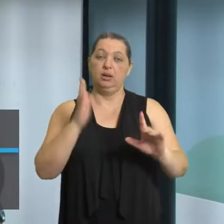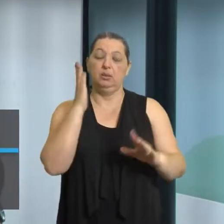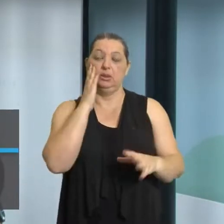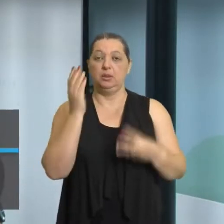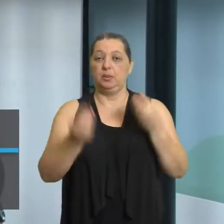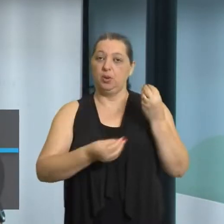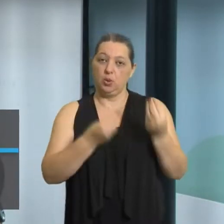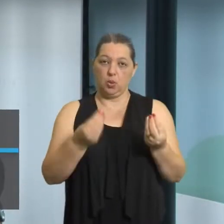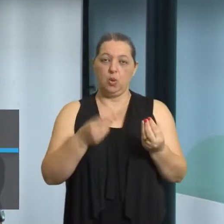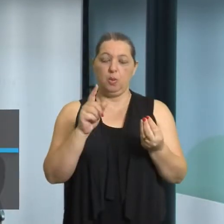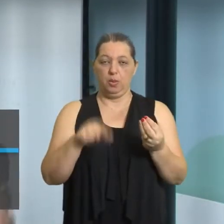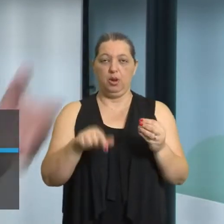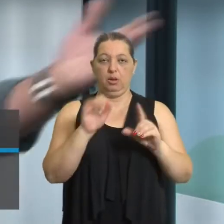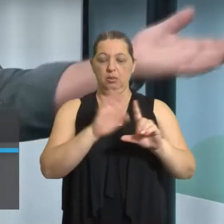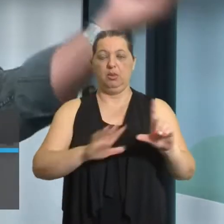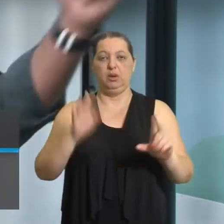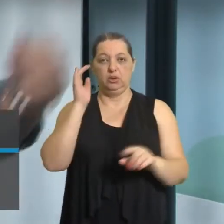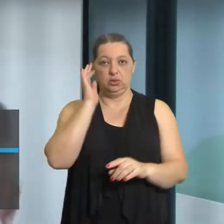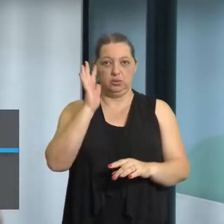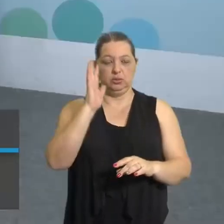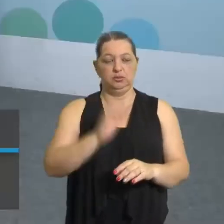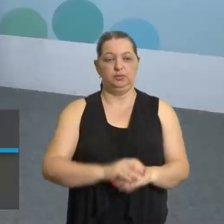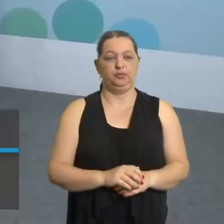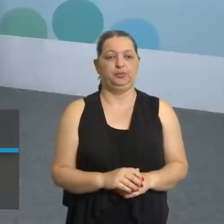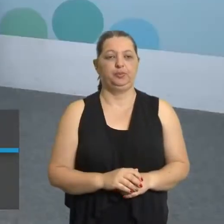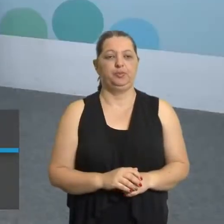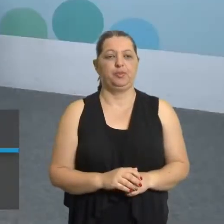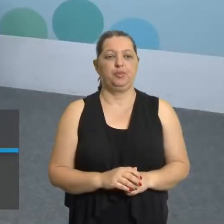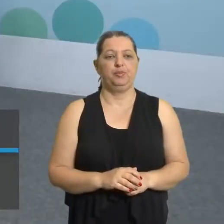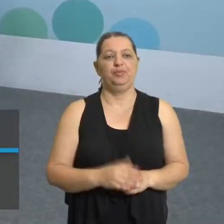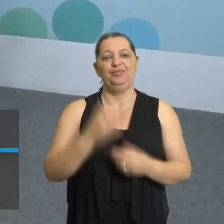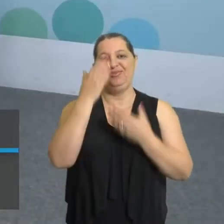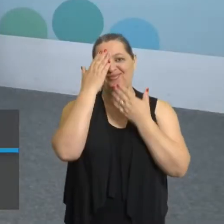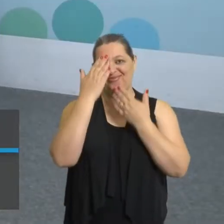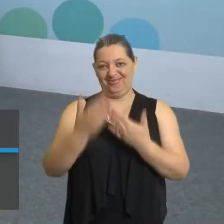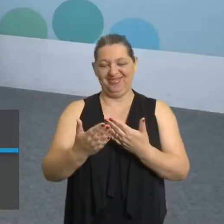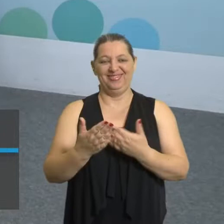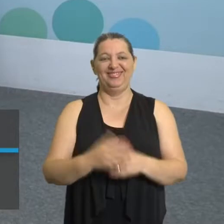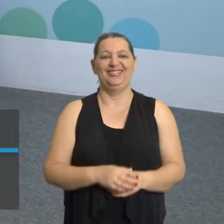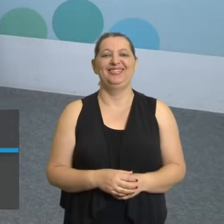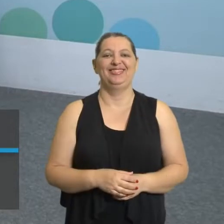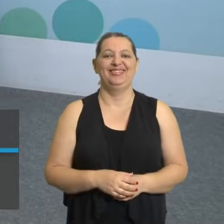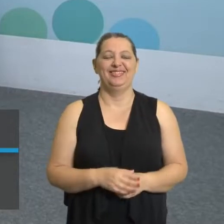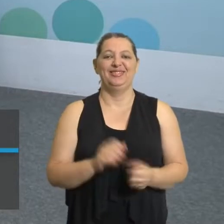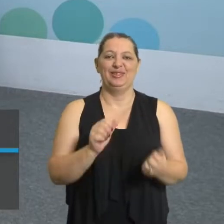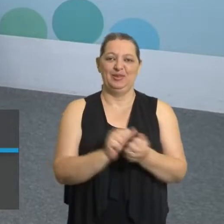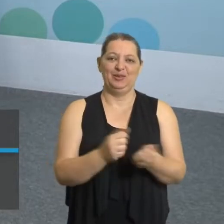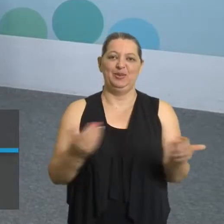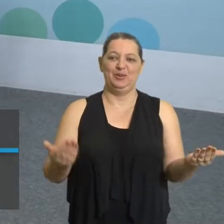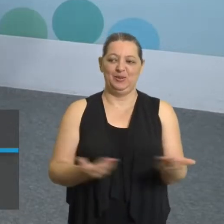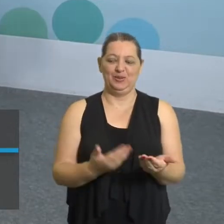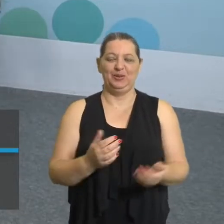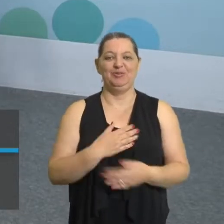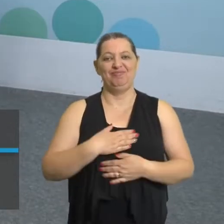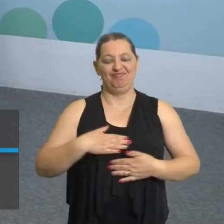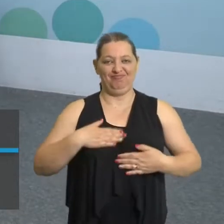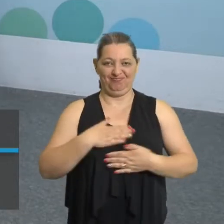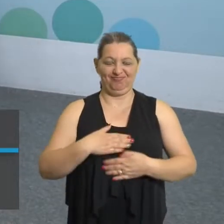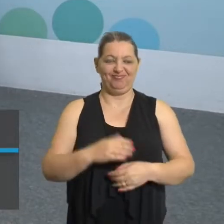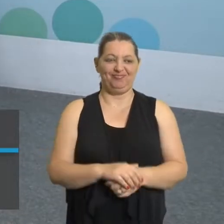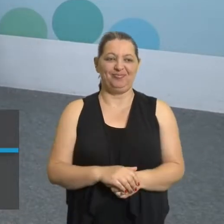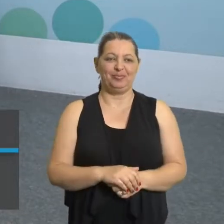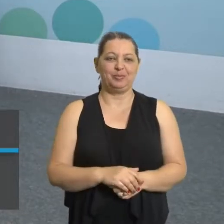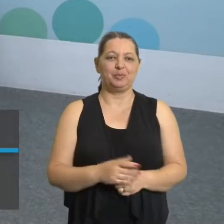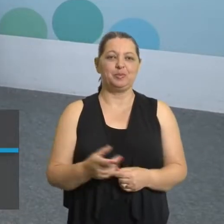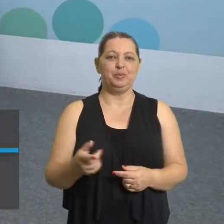de qual é a imagem certo tô aqui hoje obrigado por estar aqui com a gente hoje Imagina eu quero ver todo meu e